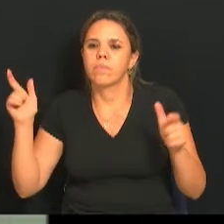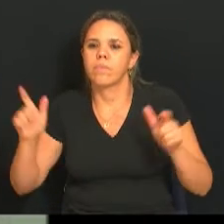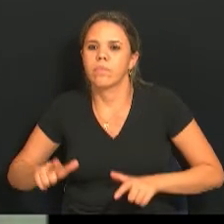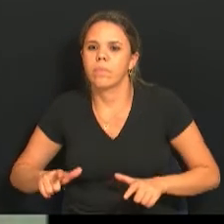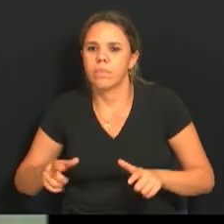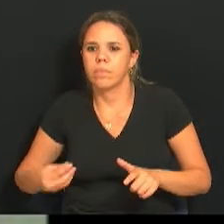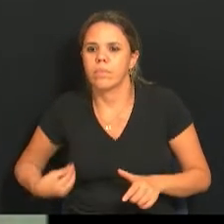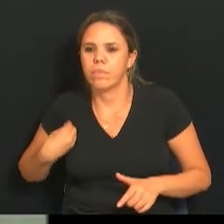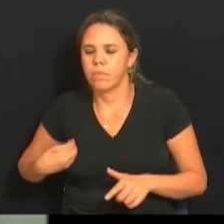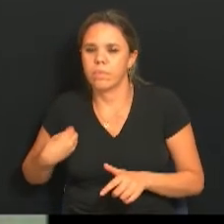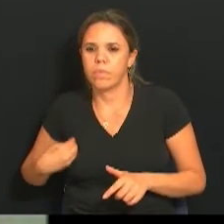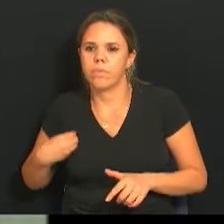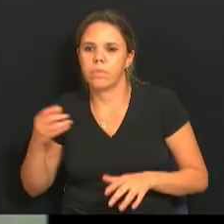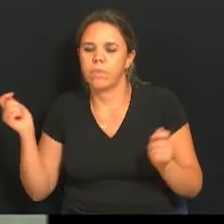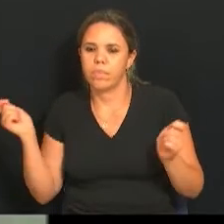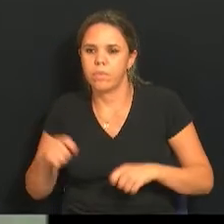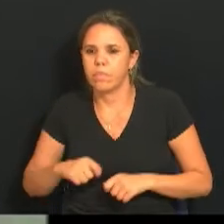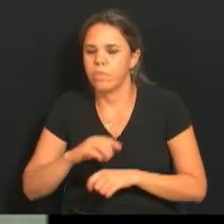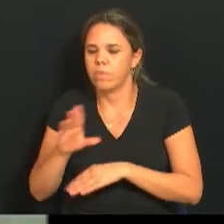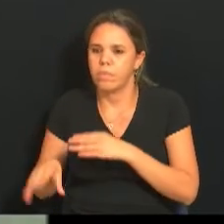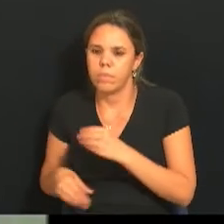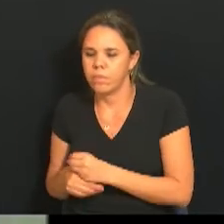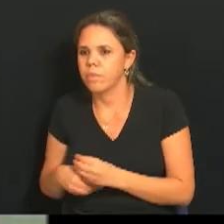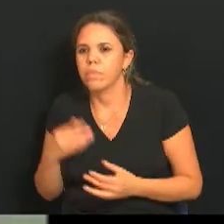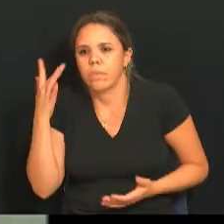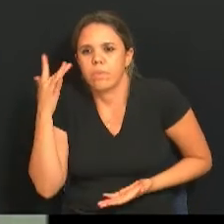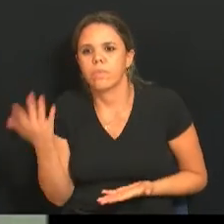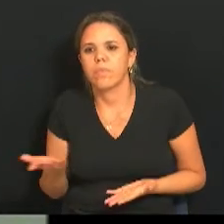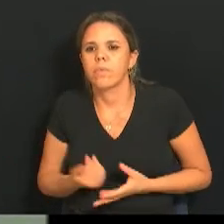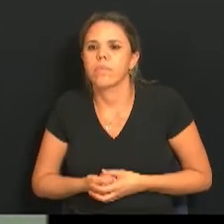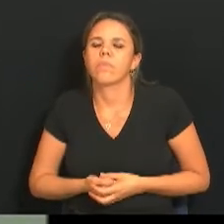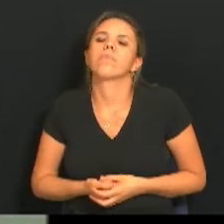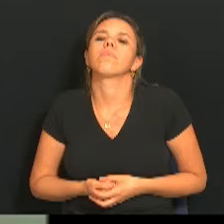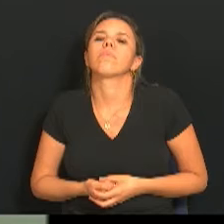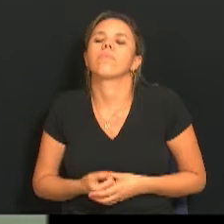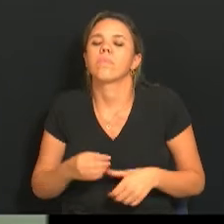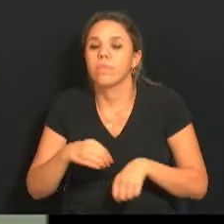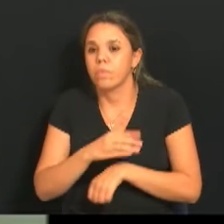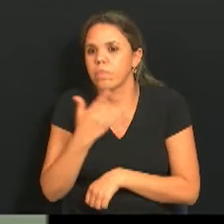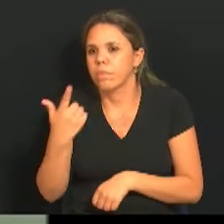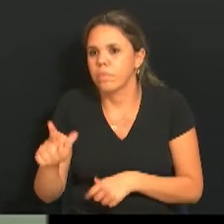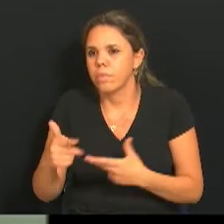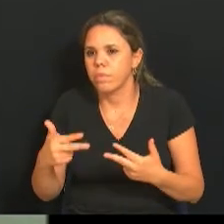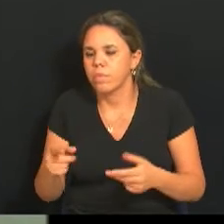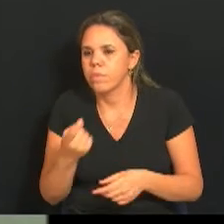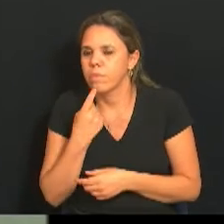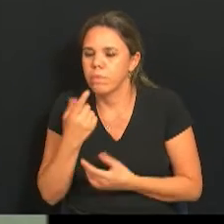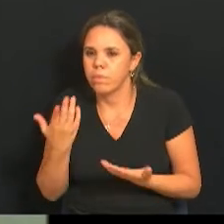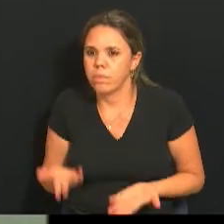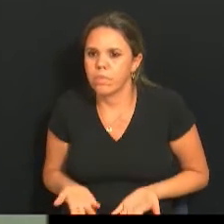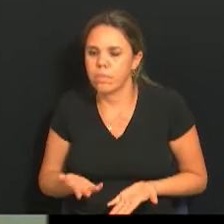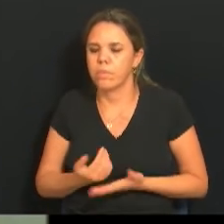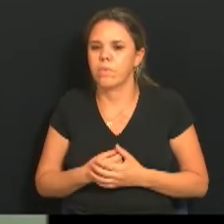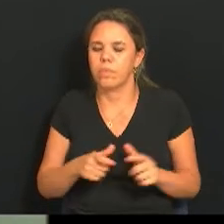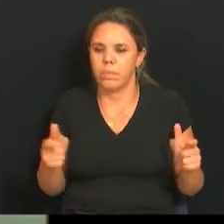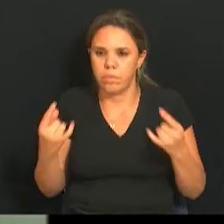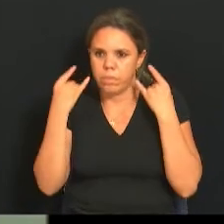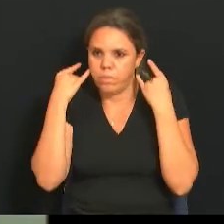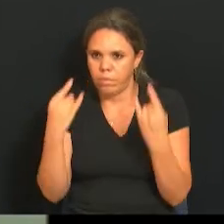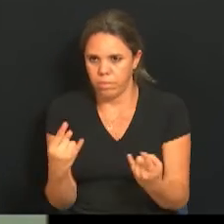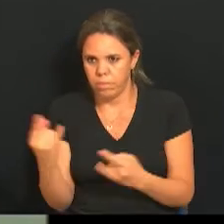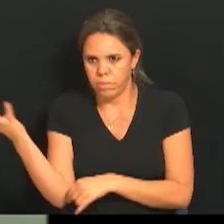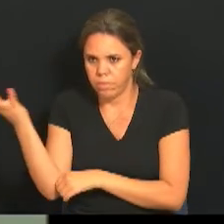estamos, podemos acrescentar. Eu acho que, e trazer um outro fato, Campinas acaba sendo um grande atrativo, gente.